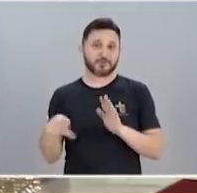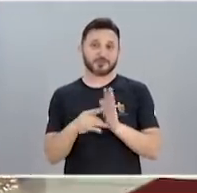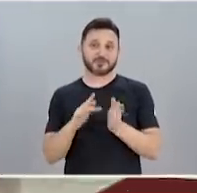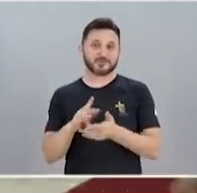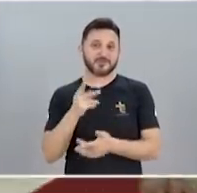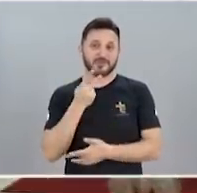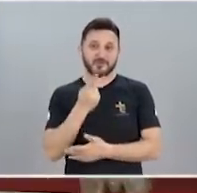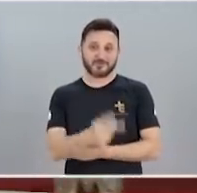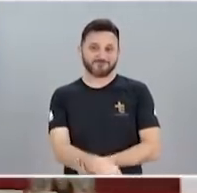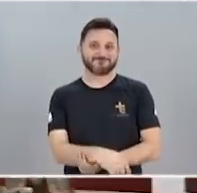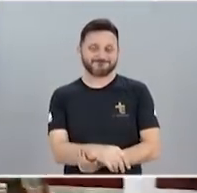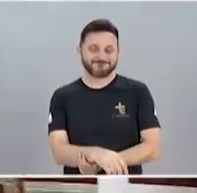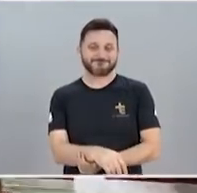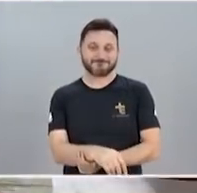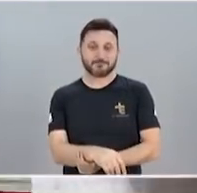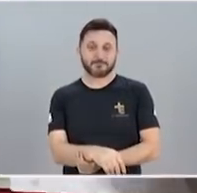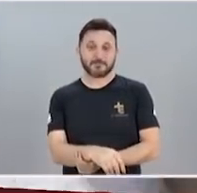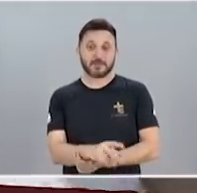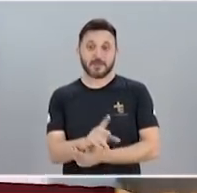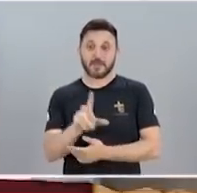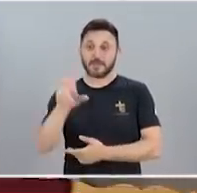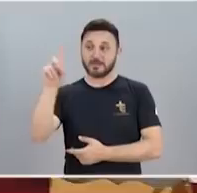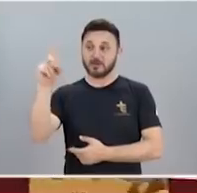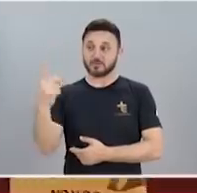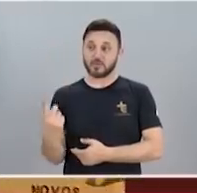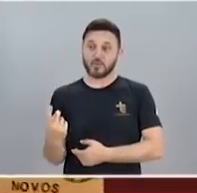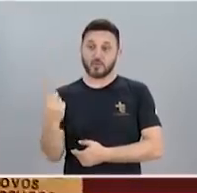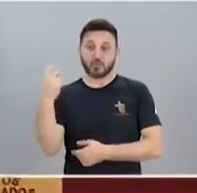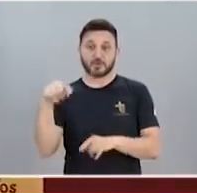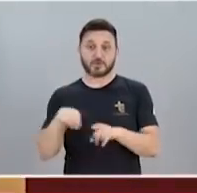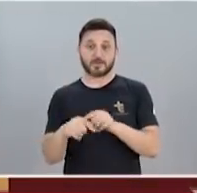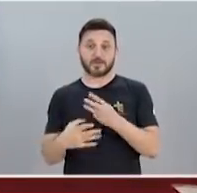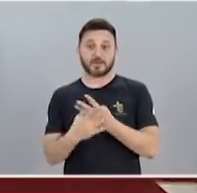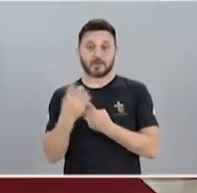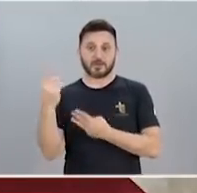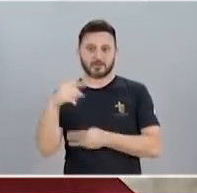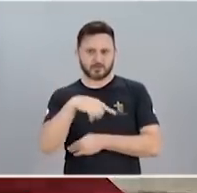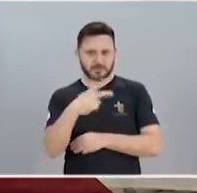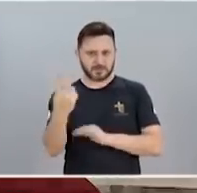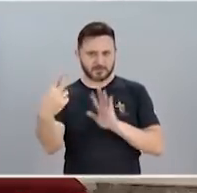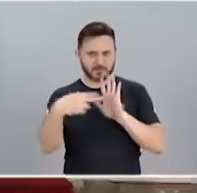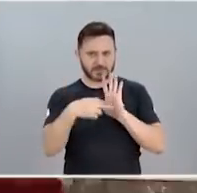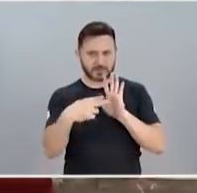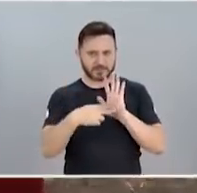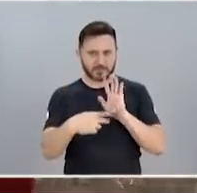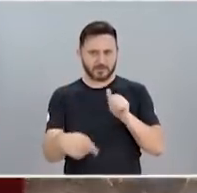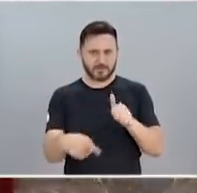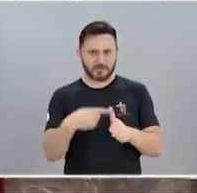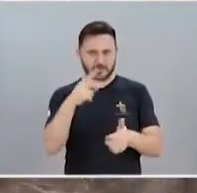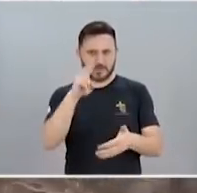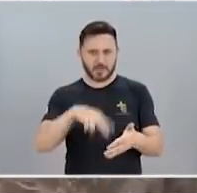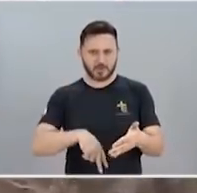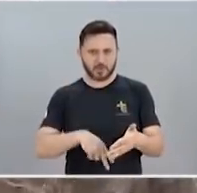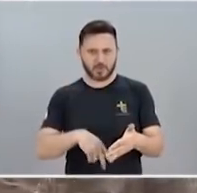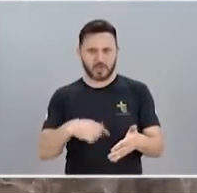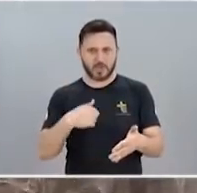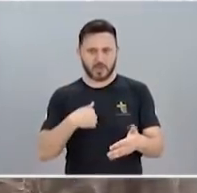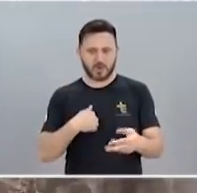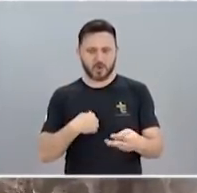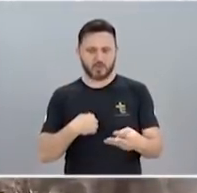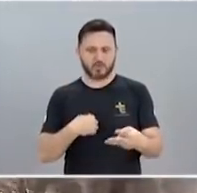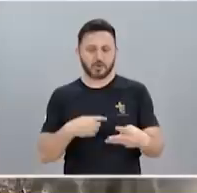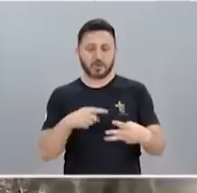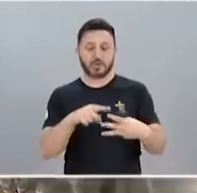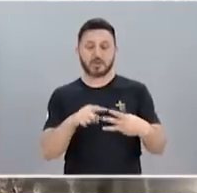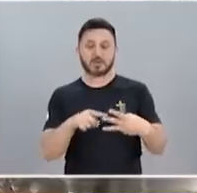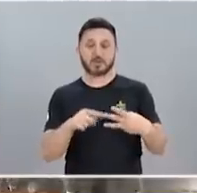trino. Você prestou atenção na primeira leitura? Eu fiz todo esse preâmbulo com três